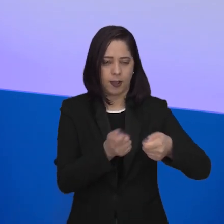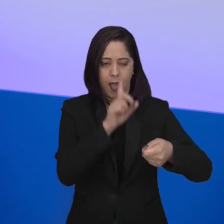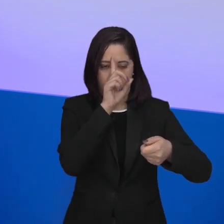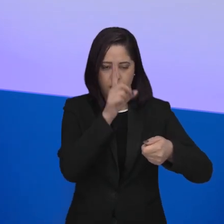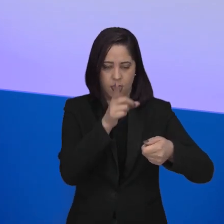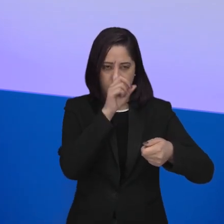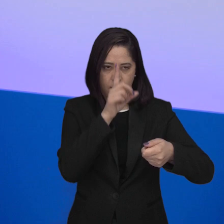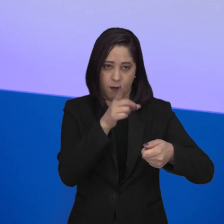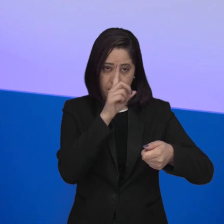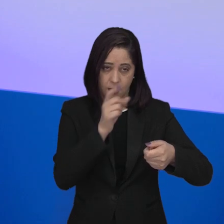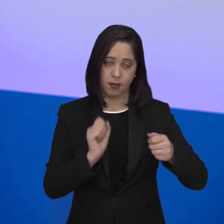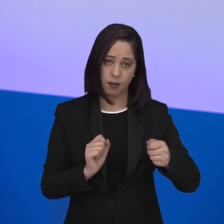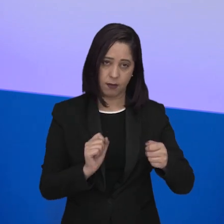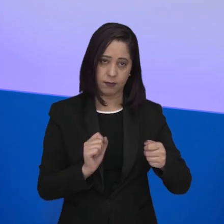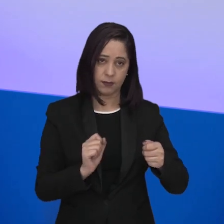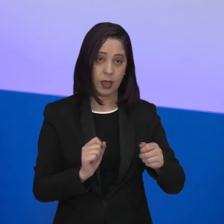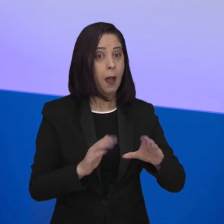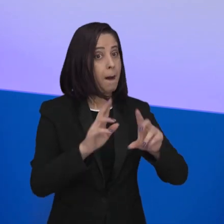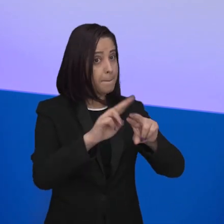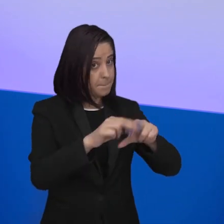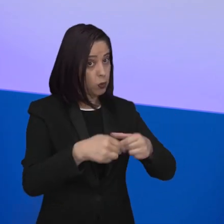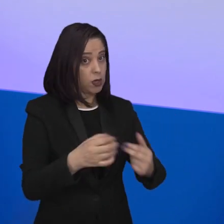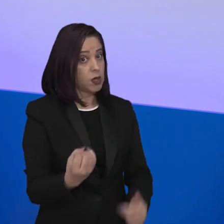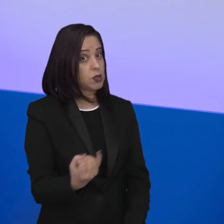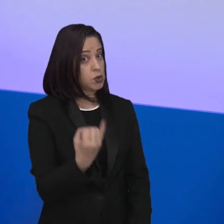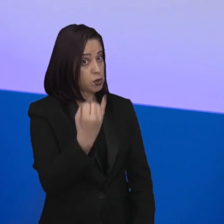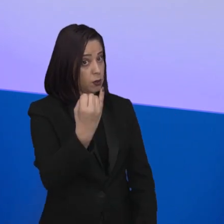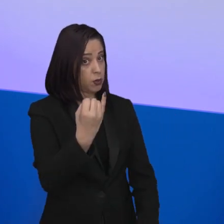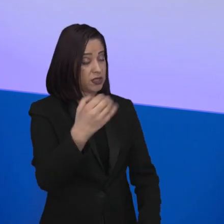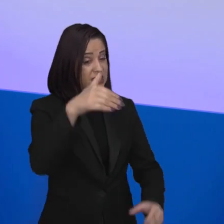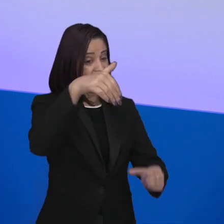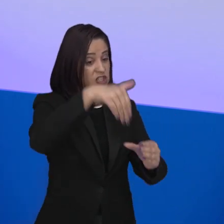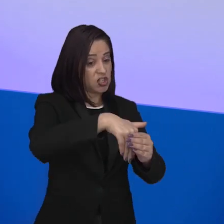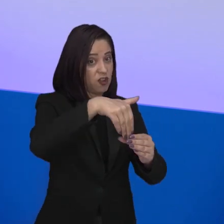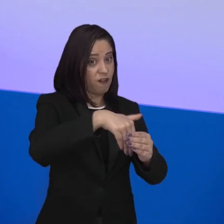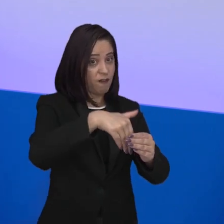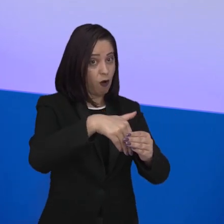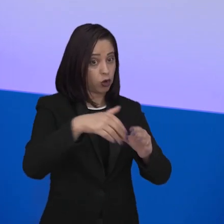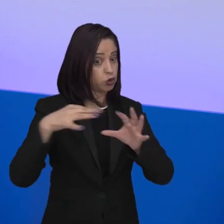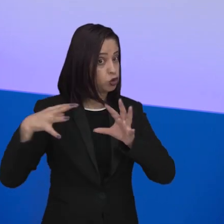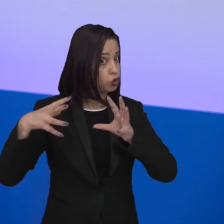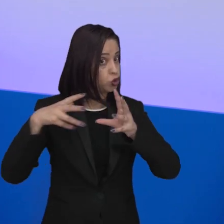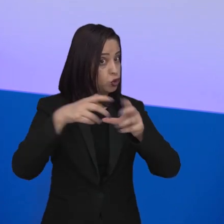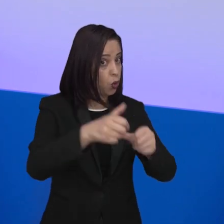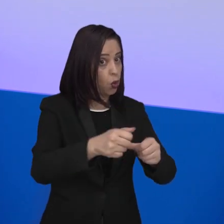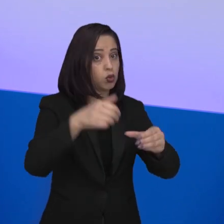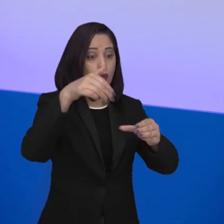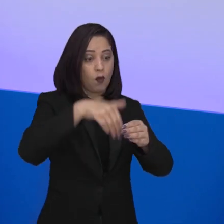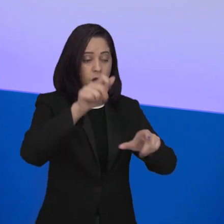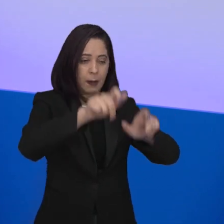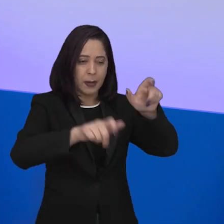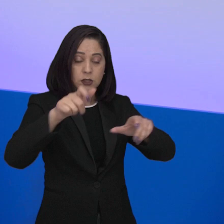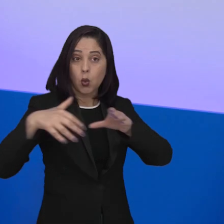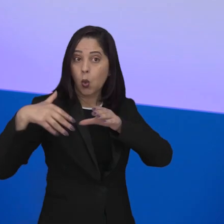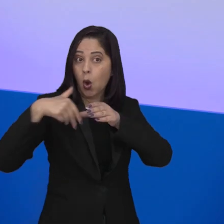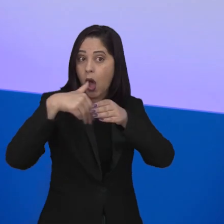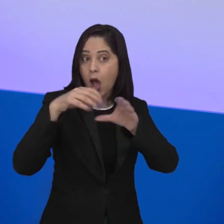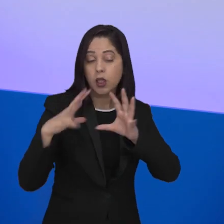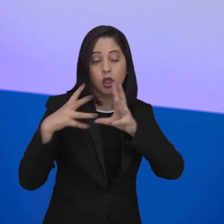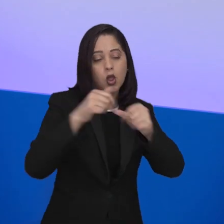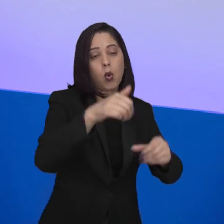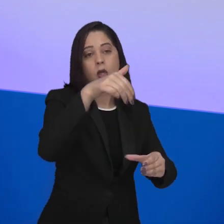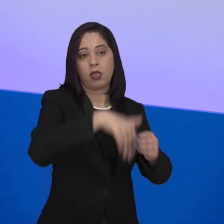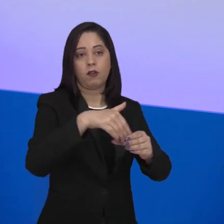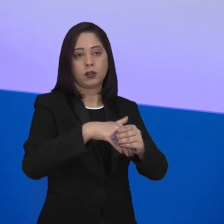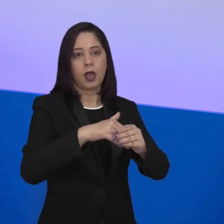de influência, fazer com que essas pessoas participem. E aí você acaba tendo uma distorção. Você acaba elegendo pessoas